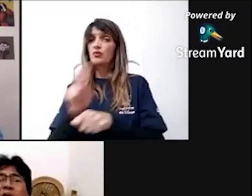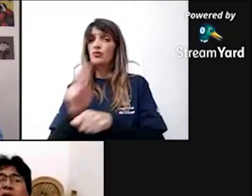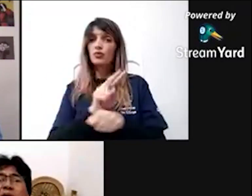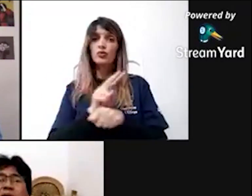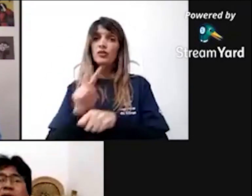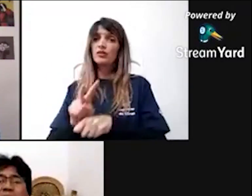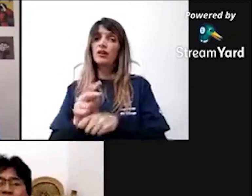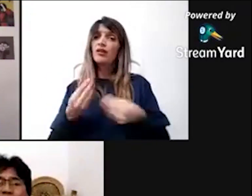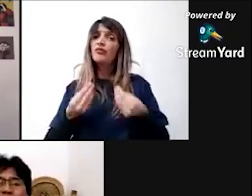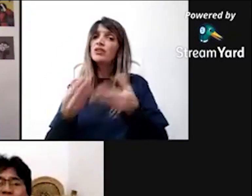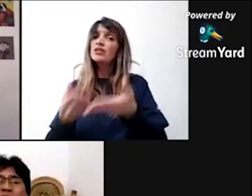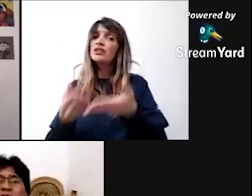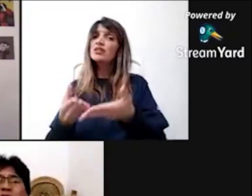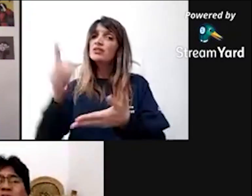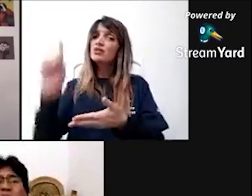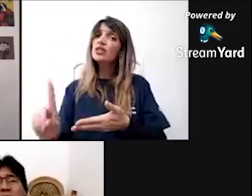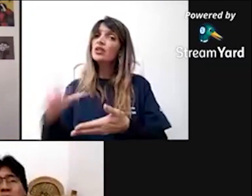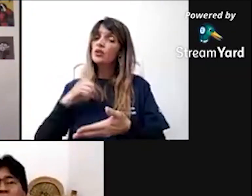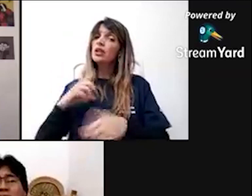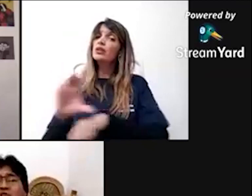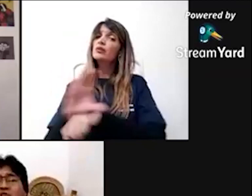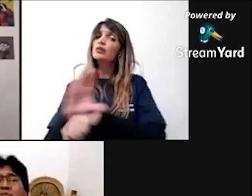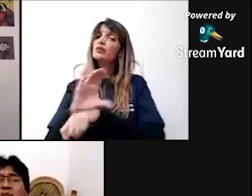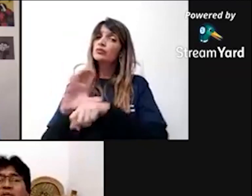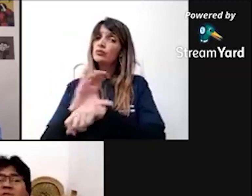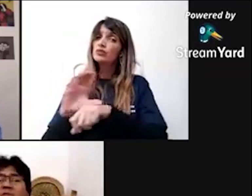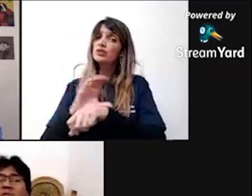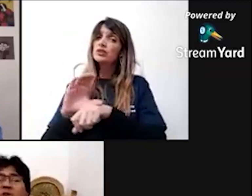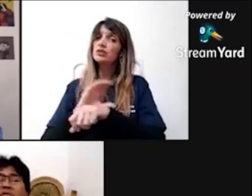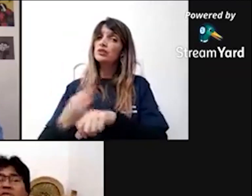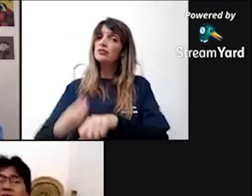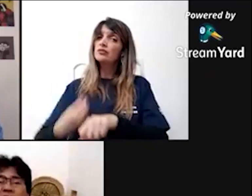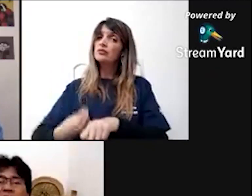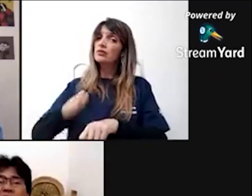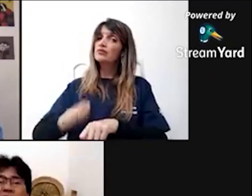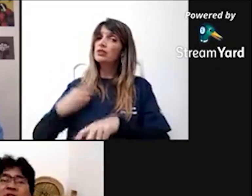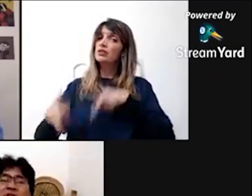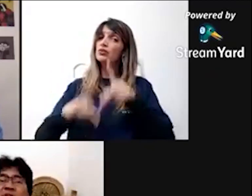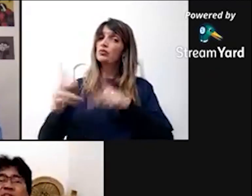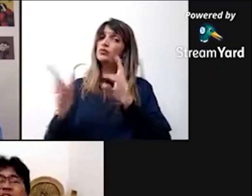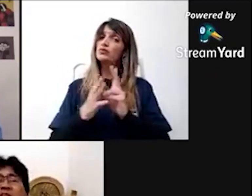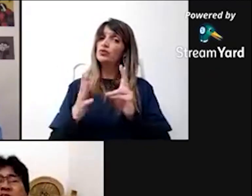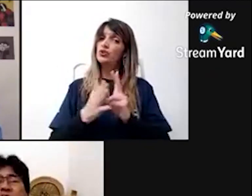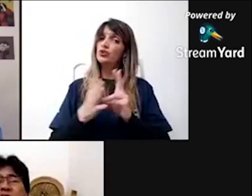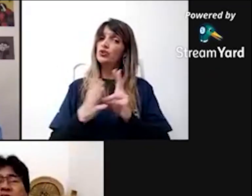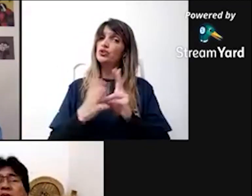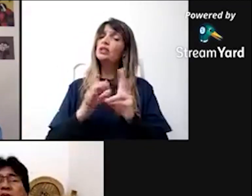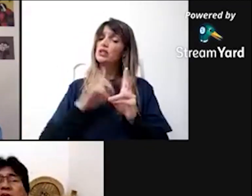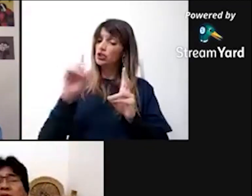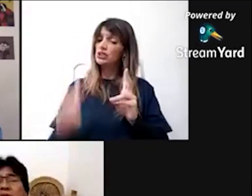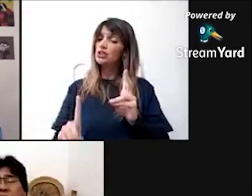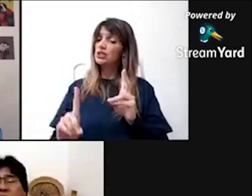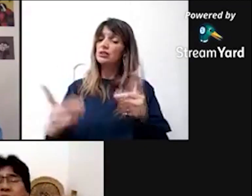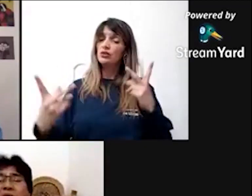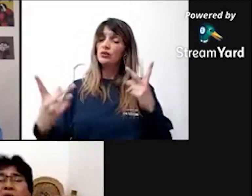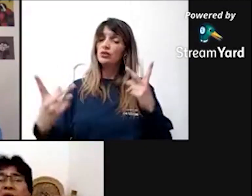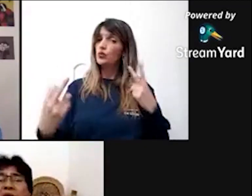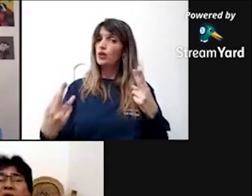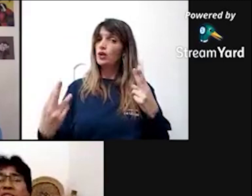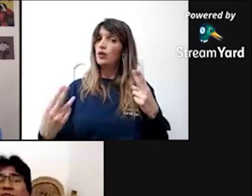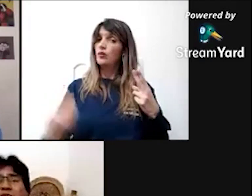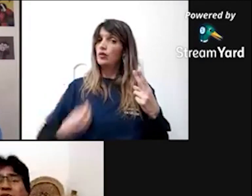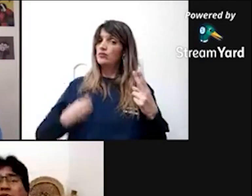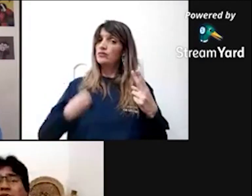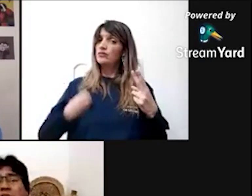direito que está na Constituição de sobrevivência para esses povos. Eles têm o mesmo direito à existência, o direito à terra, o direito